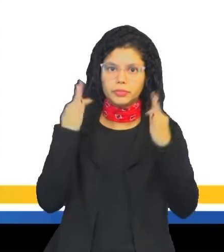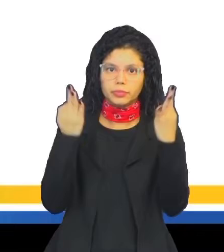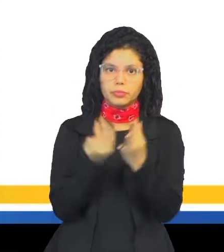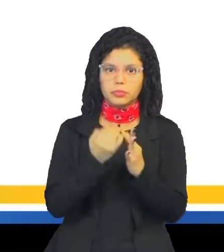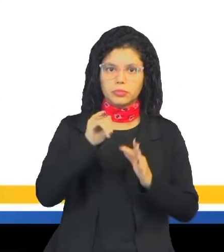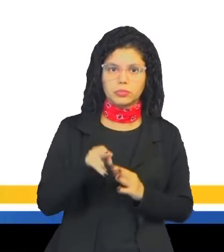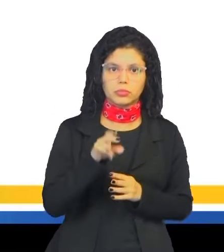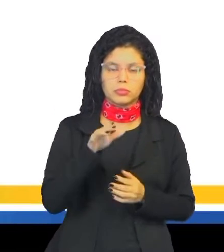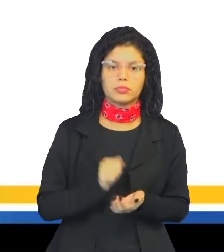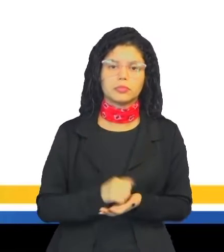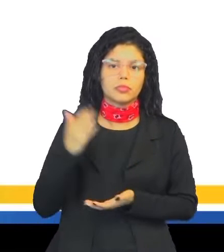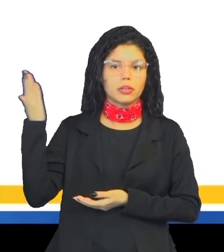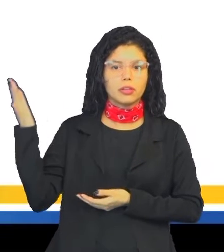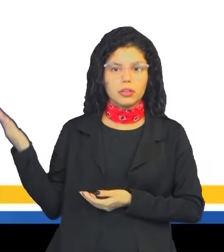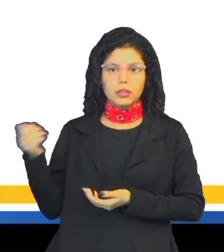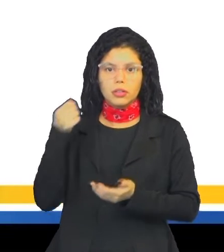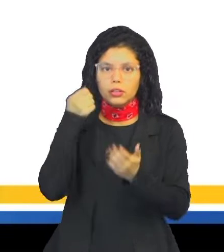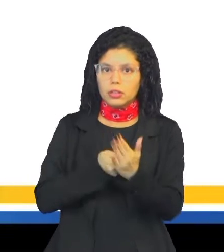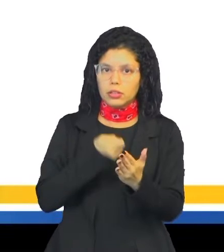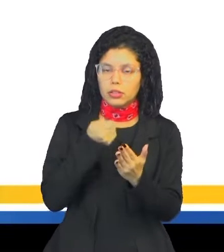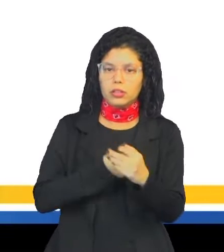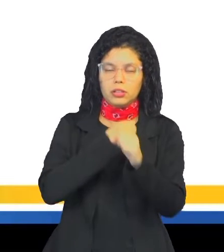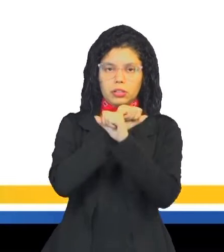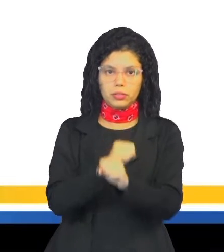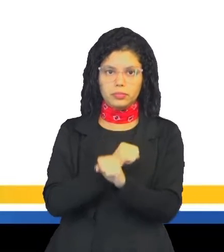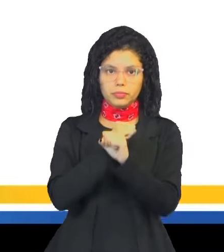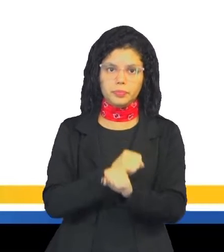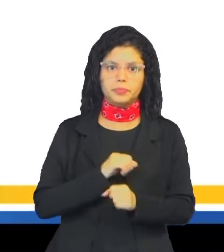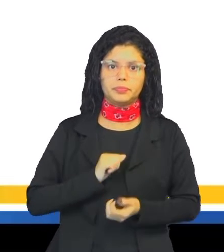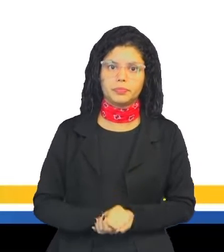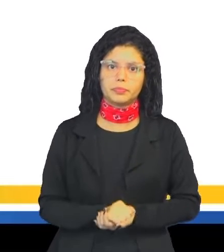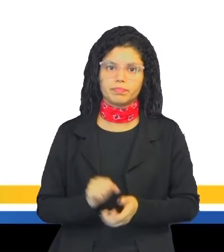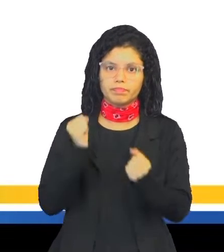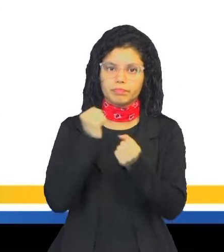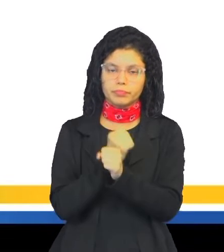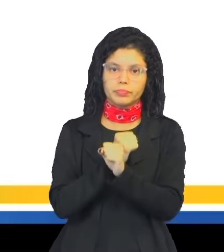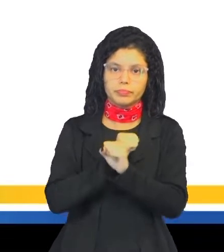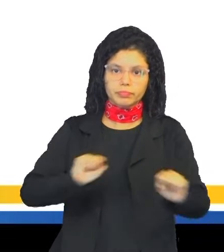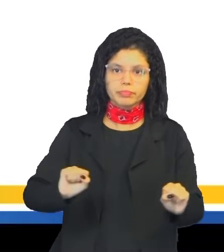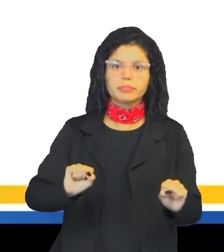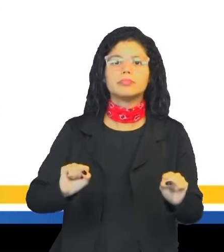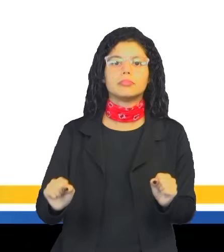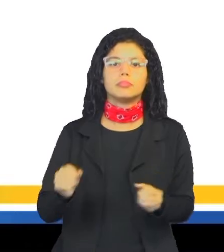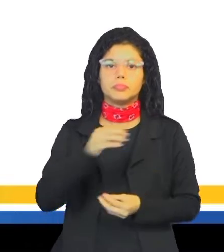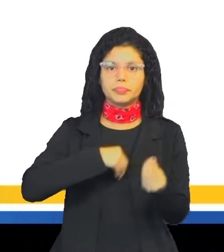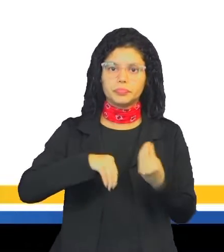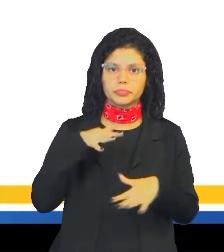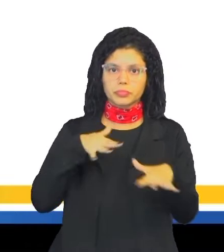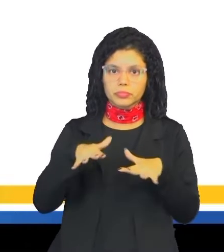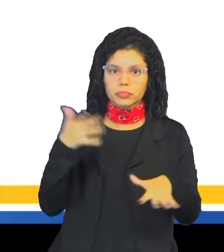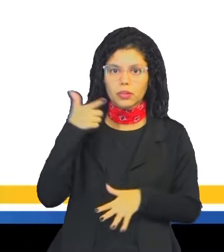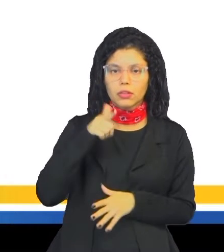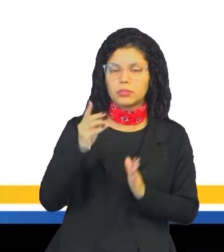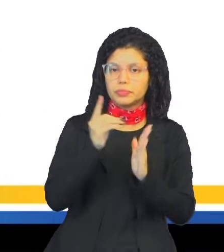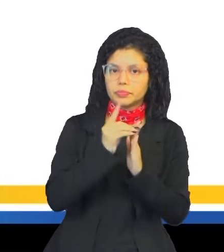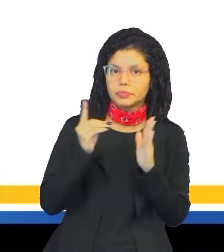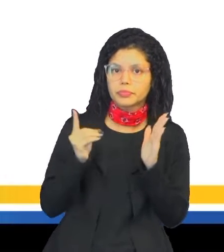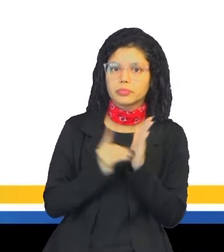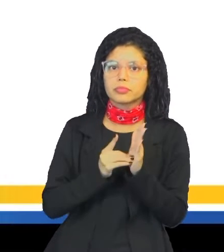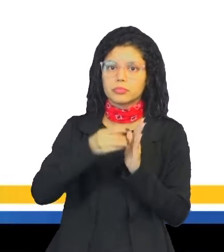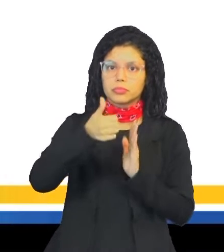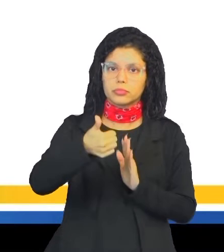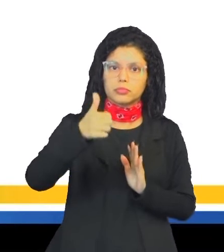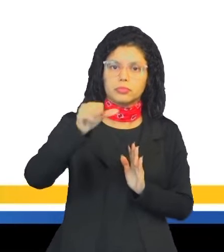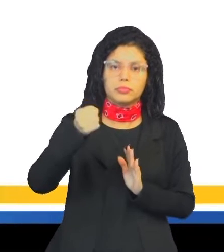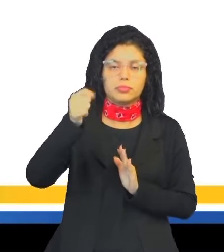Junqueira. Essa resistência à escravidão. O abolicionismo, né, o movimento abolicionista, ele ganha força em nosso país